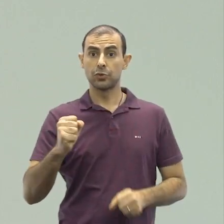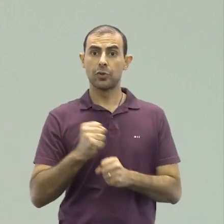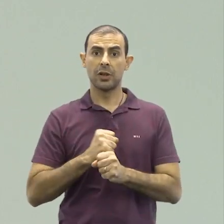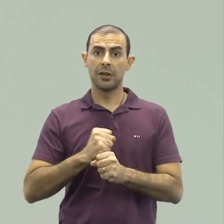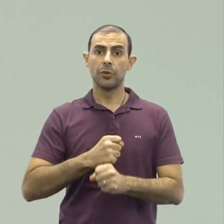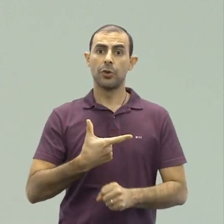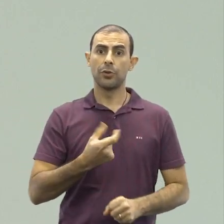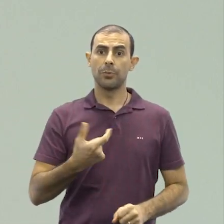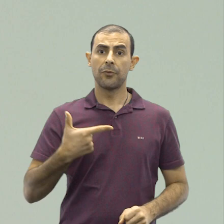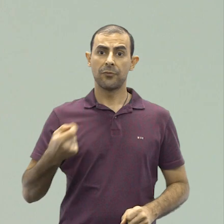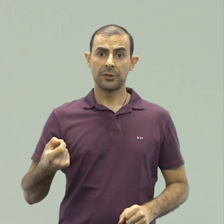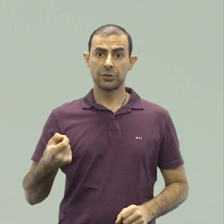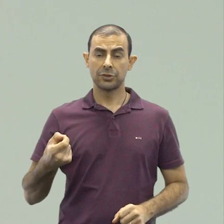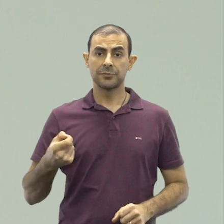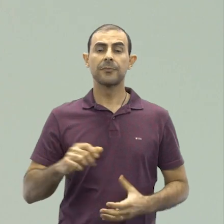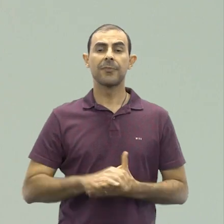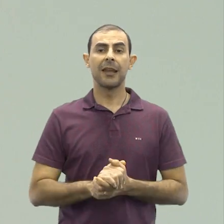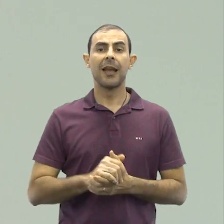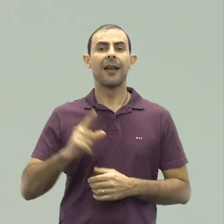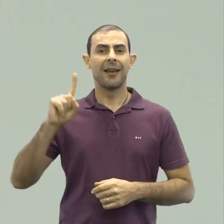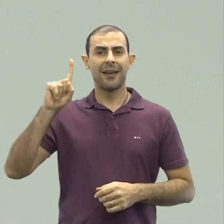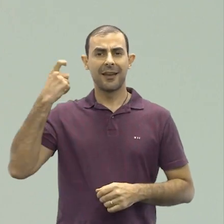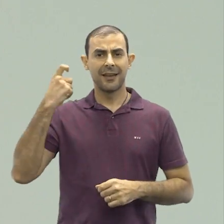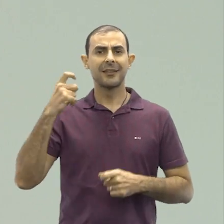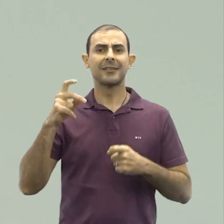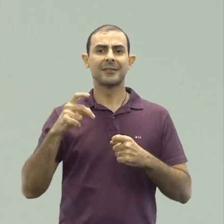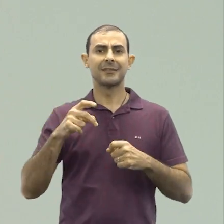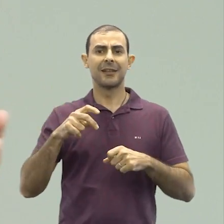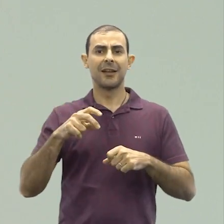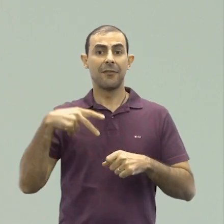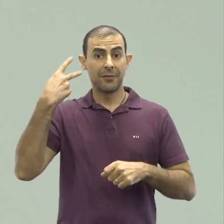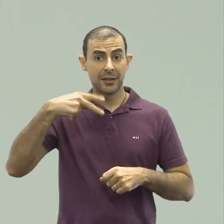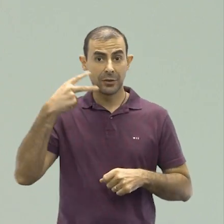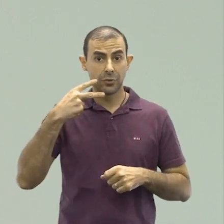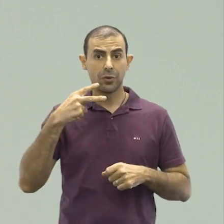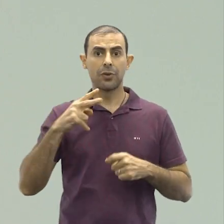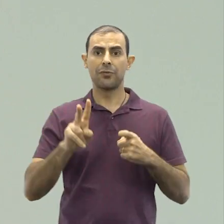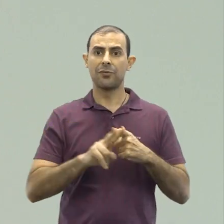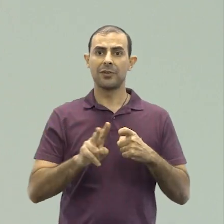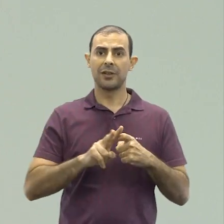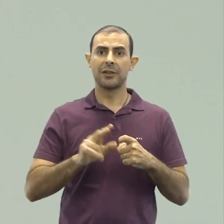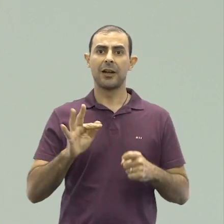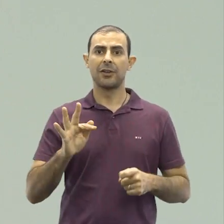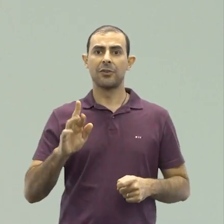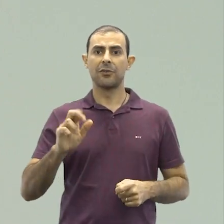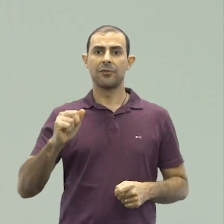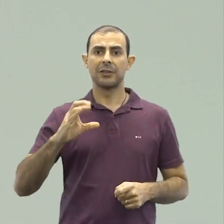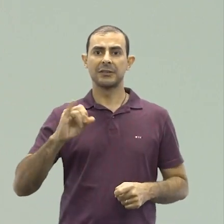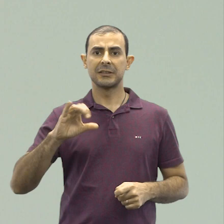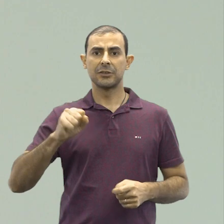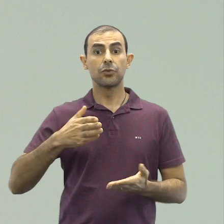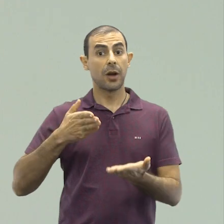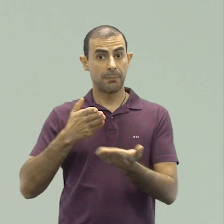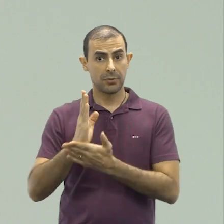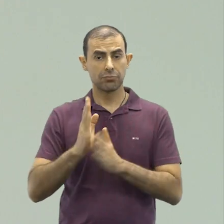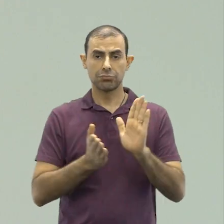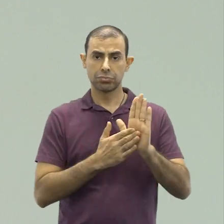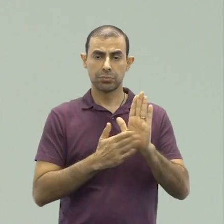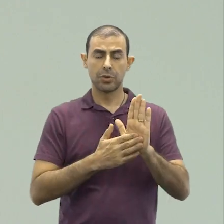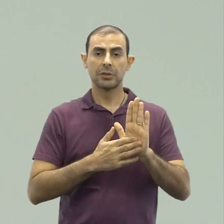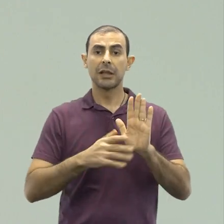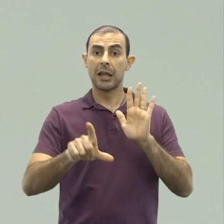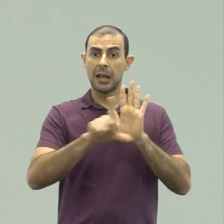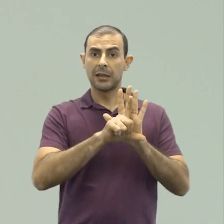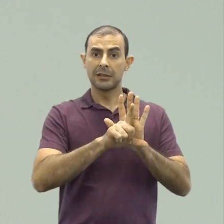718/2020, criada pelo ex-vereador veterinário Francisco, né, e nós que aprovamos logo depois, e essa lei ela